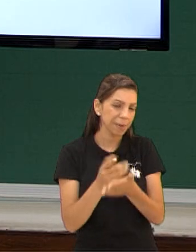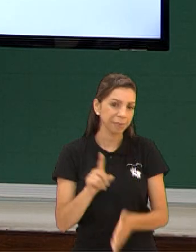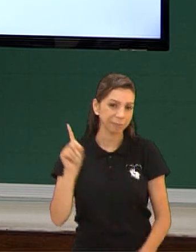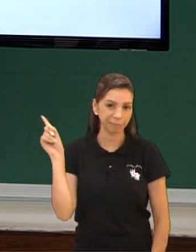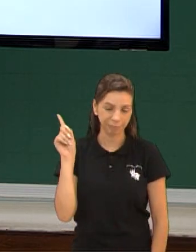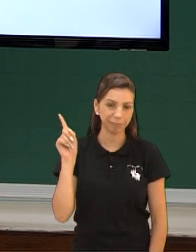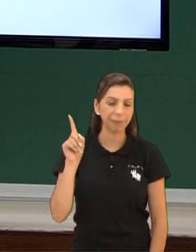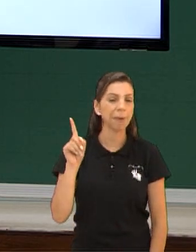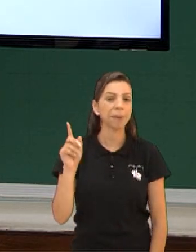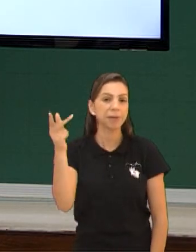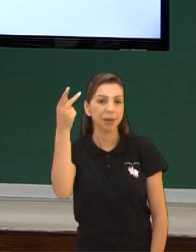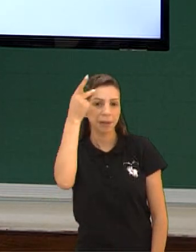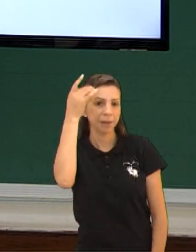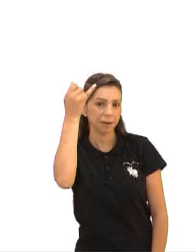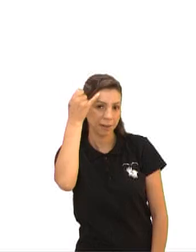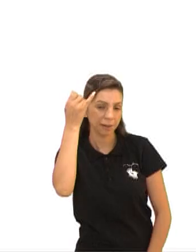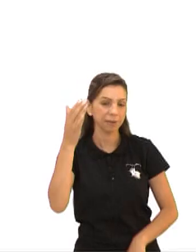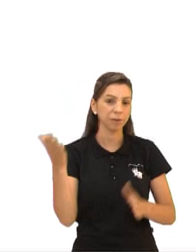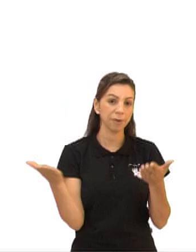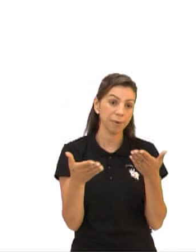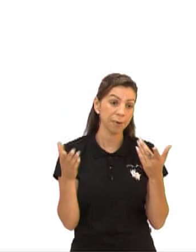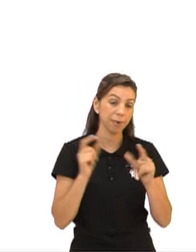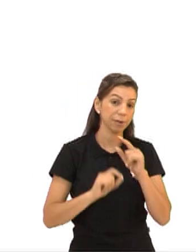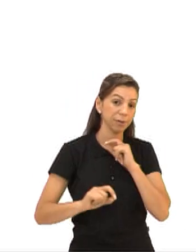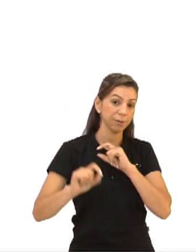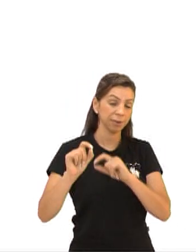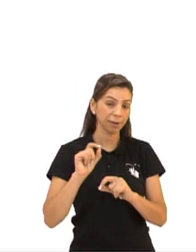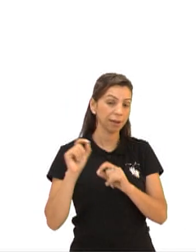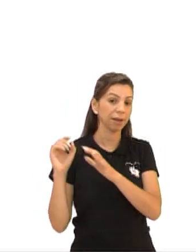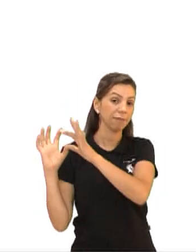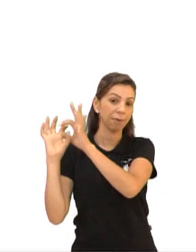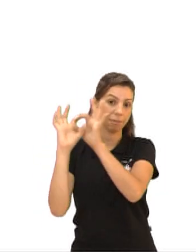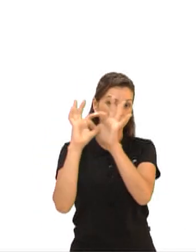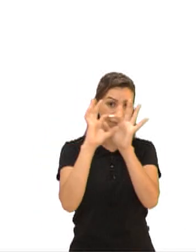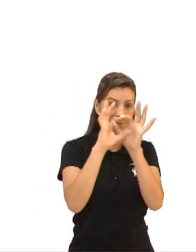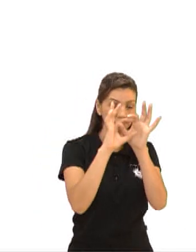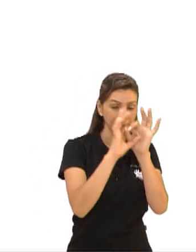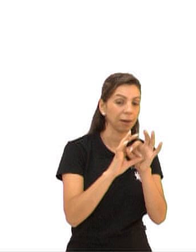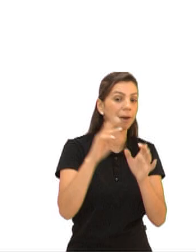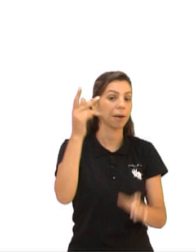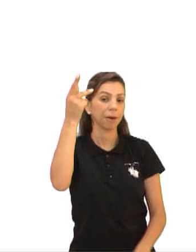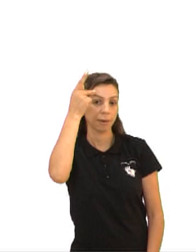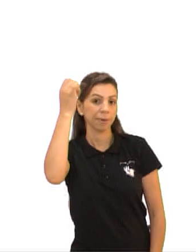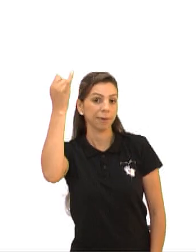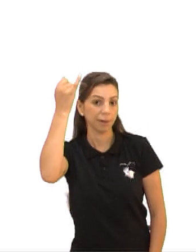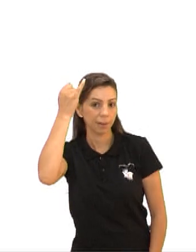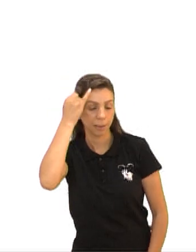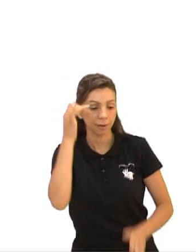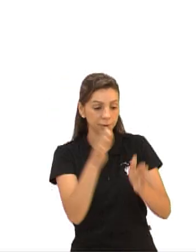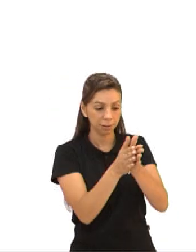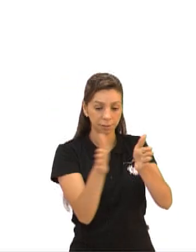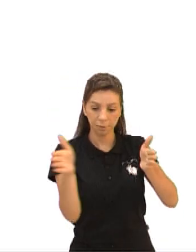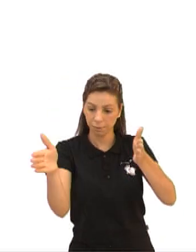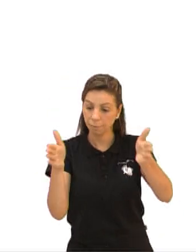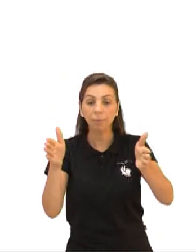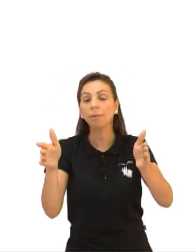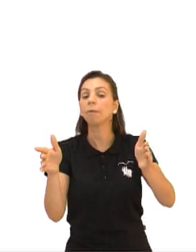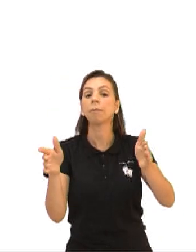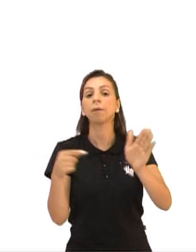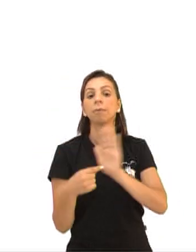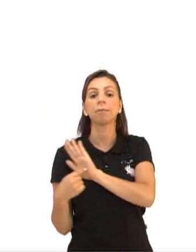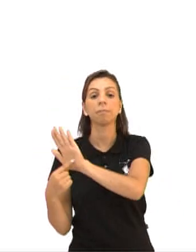Immanuel Kant. Então, hoje nós vamos contextualizar o Kant no seu tempo, também demonstrar os